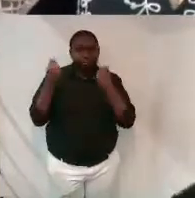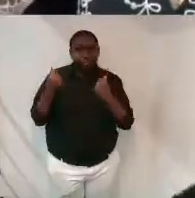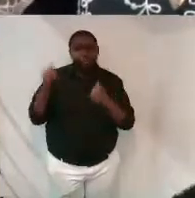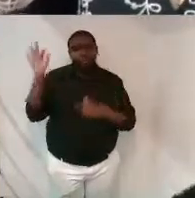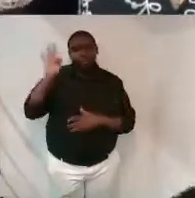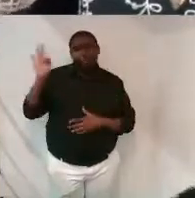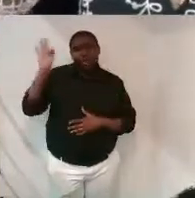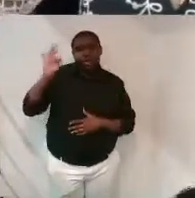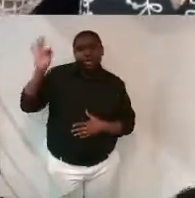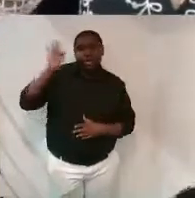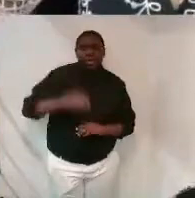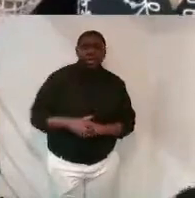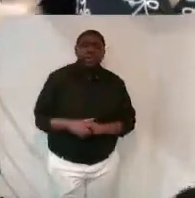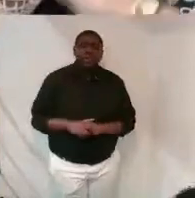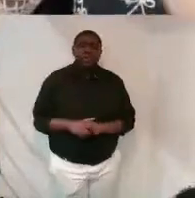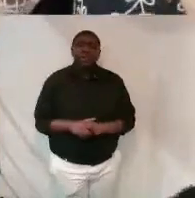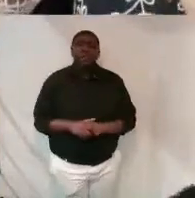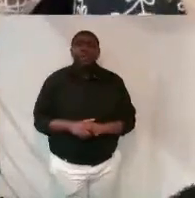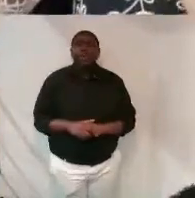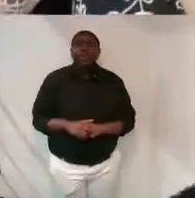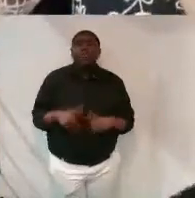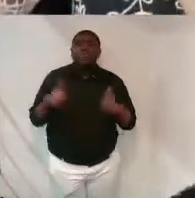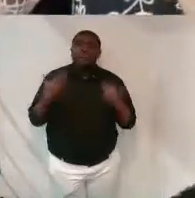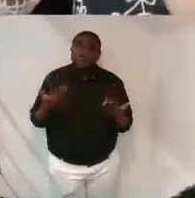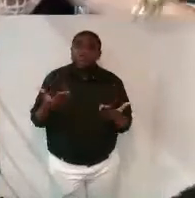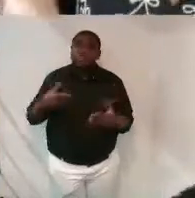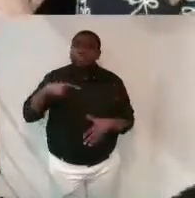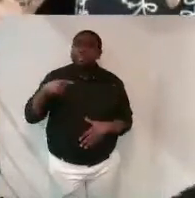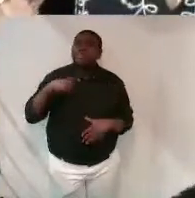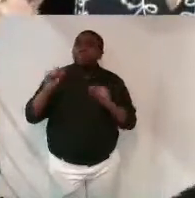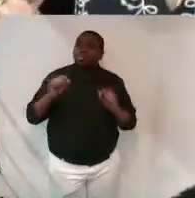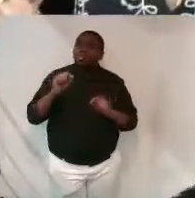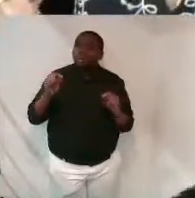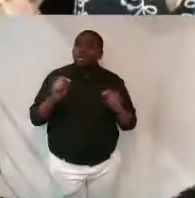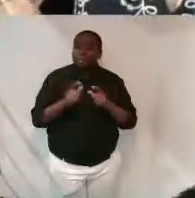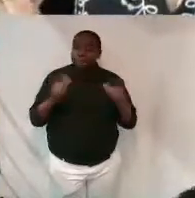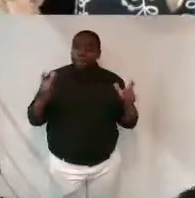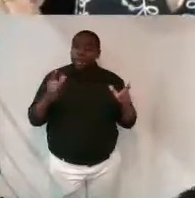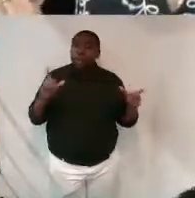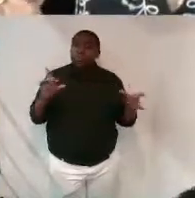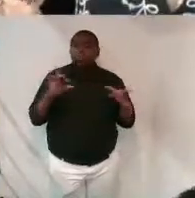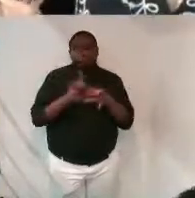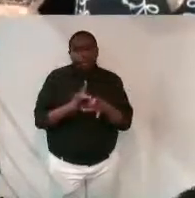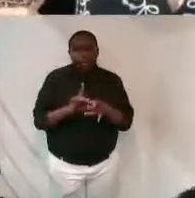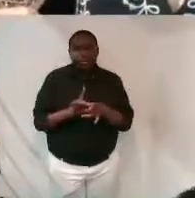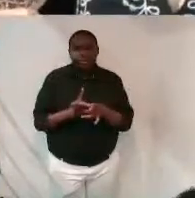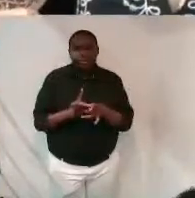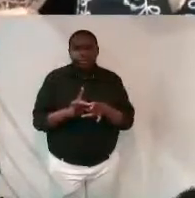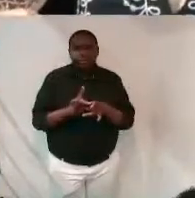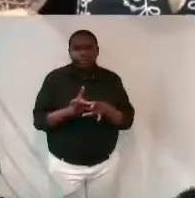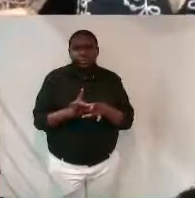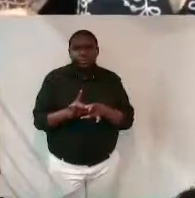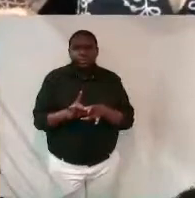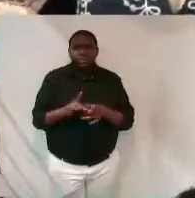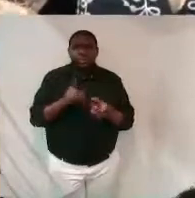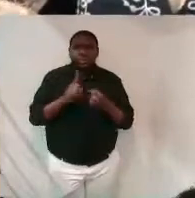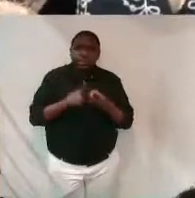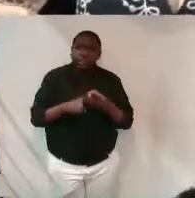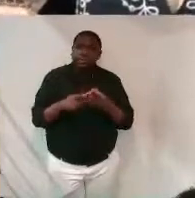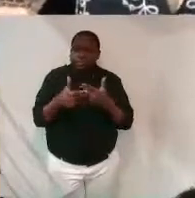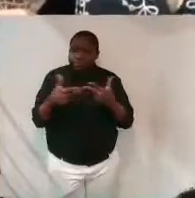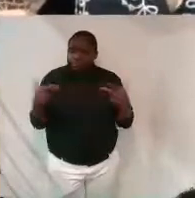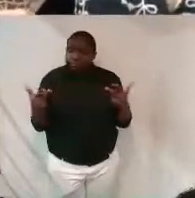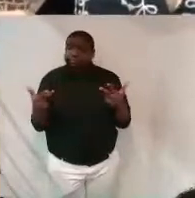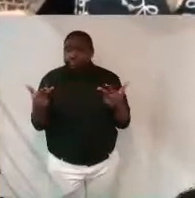acaba centralizando, portanto, e trazendo maior uniformidade e, através dos seus mecanismos, pelo